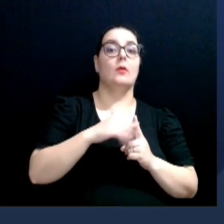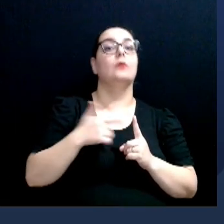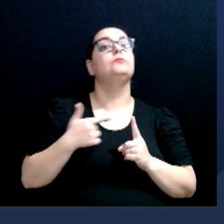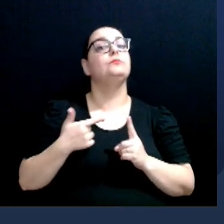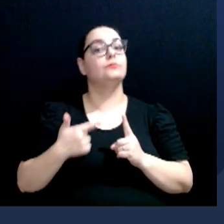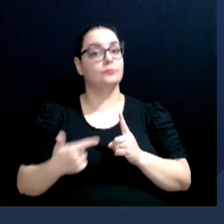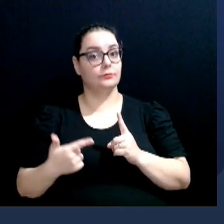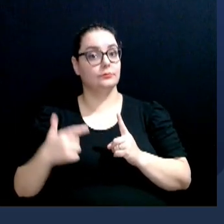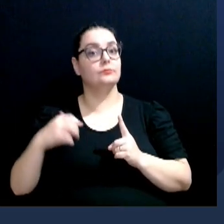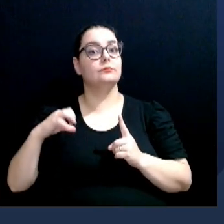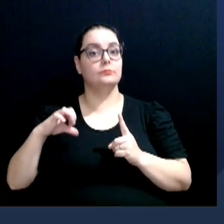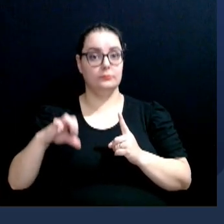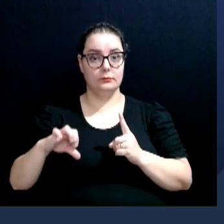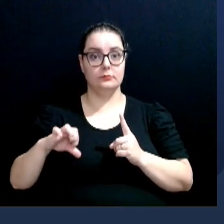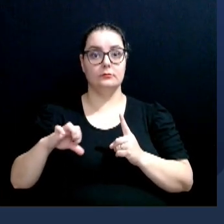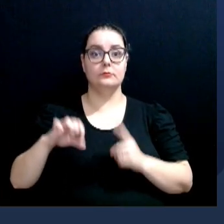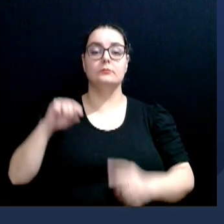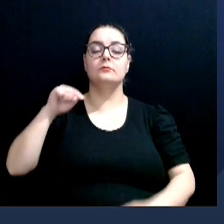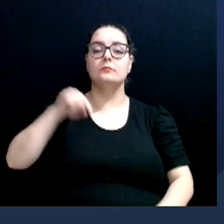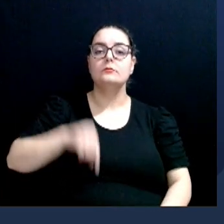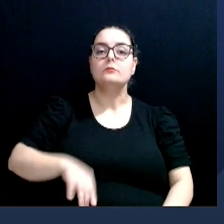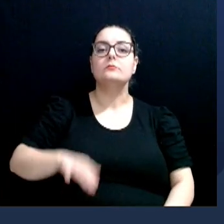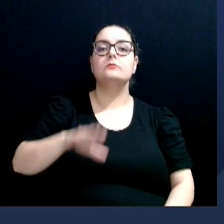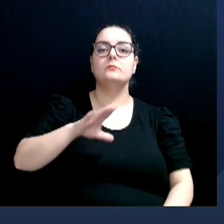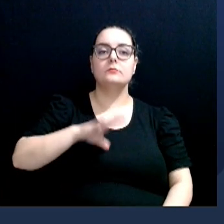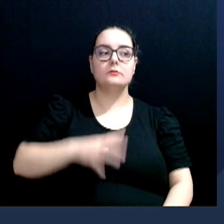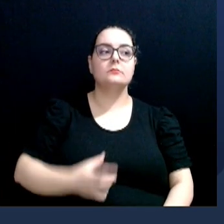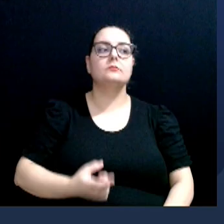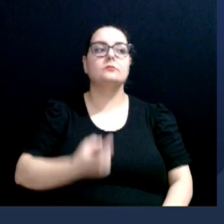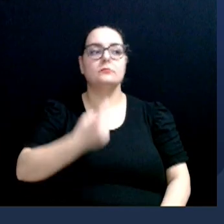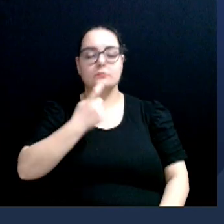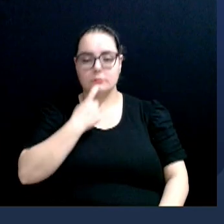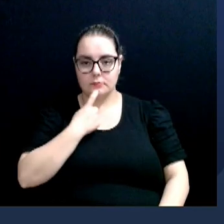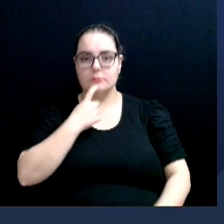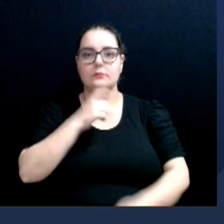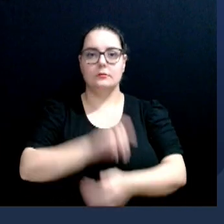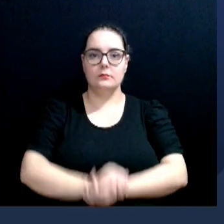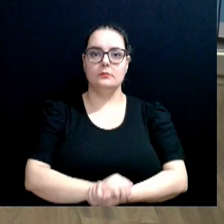chegar aos 29 graus aqui na cidade de Campinas.